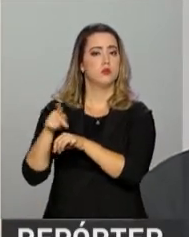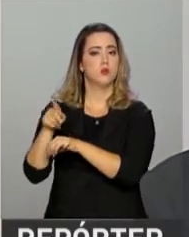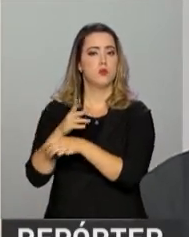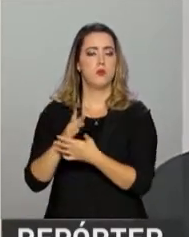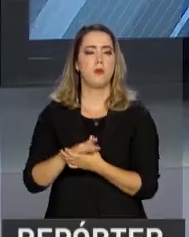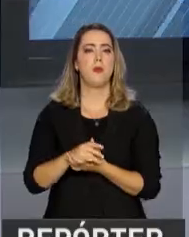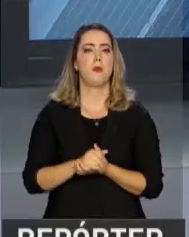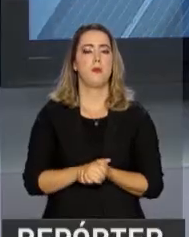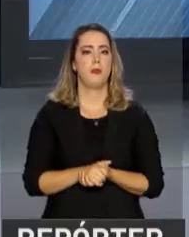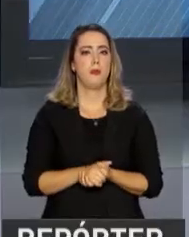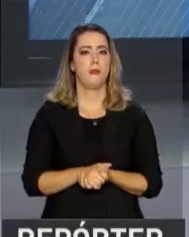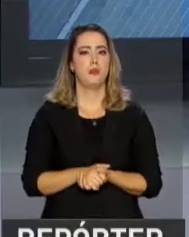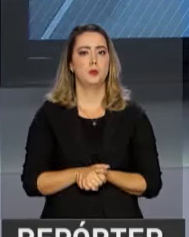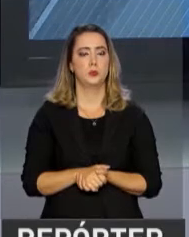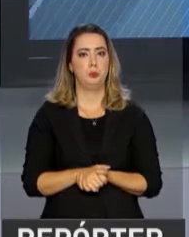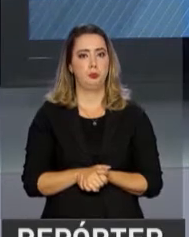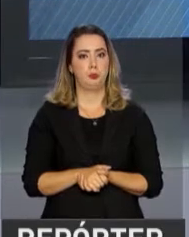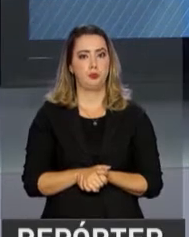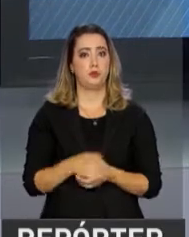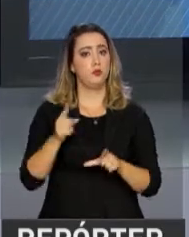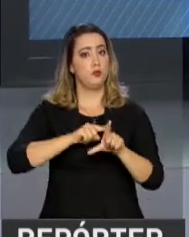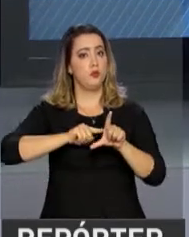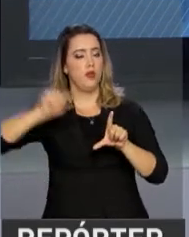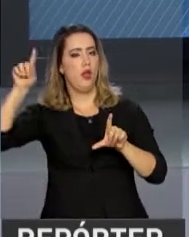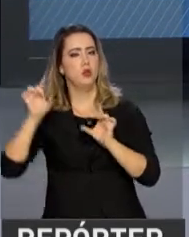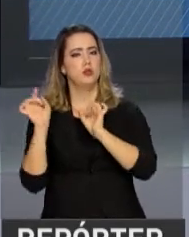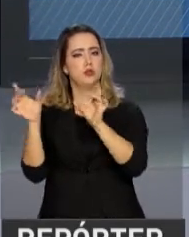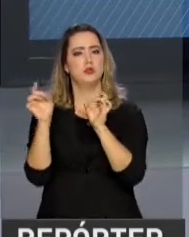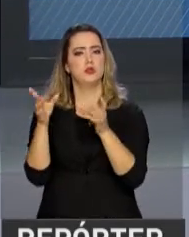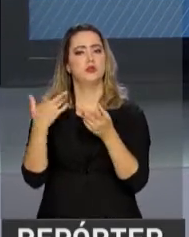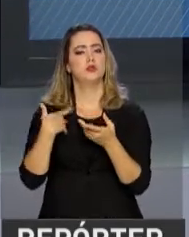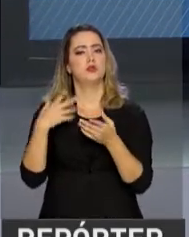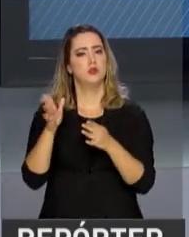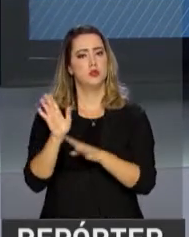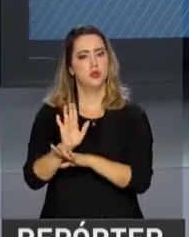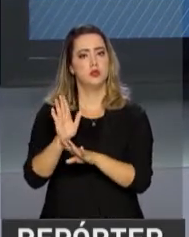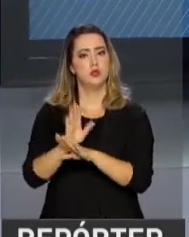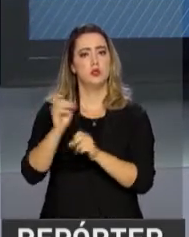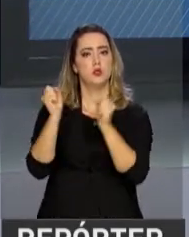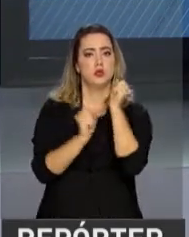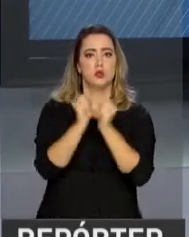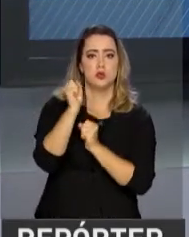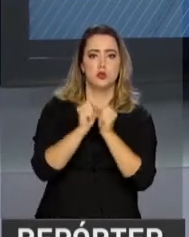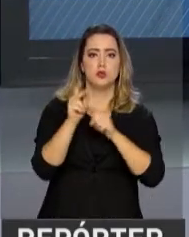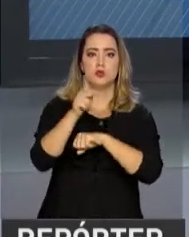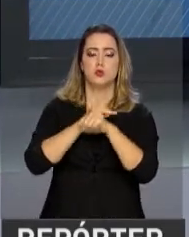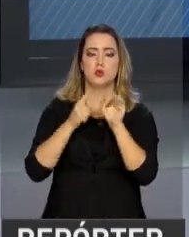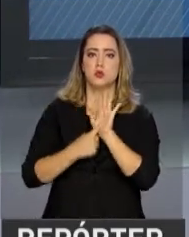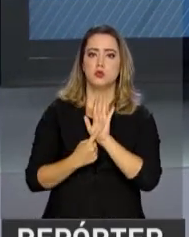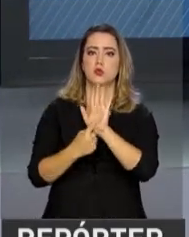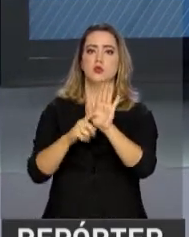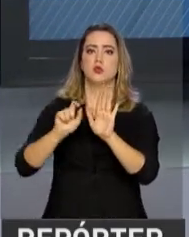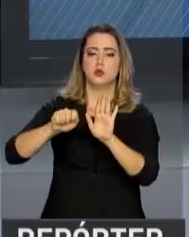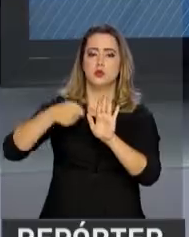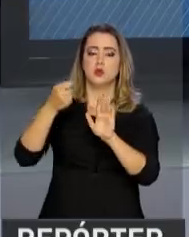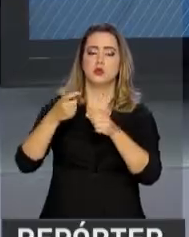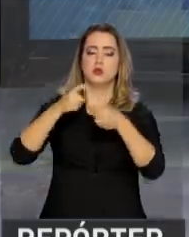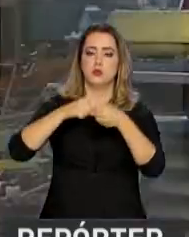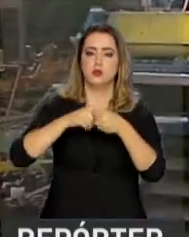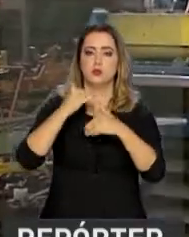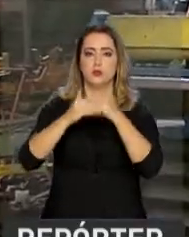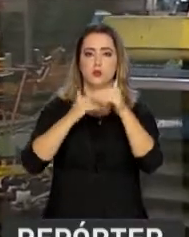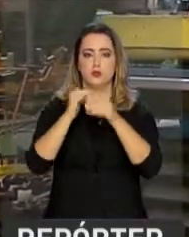outros setores da economia ea alta nas exportações puxa a produção industrial do país que mostra sinais de recuperação